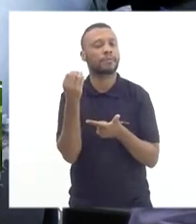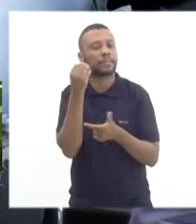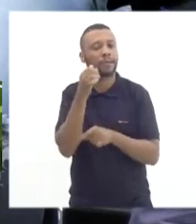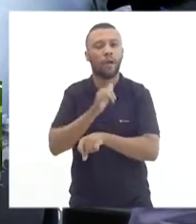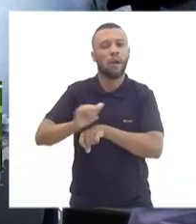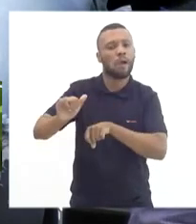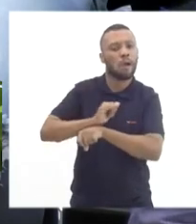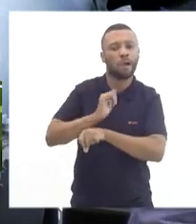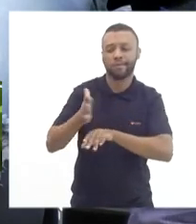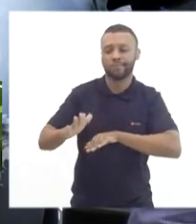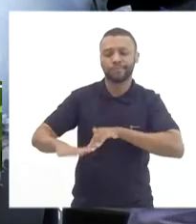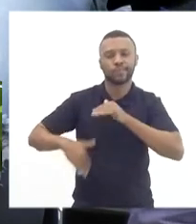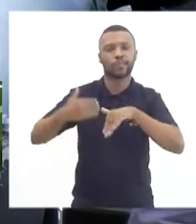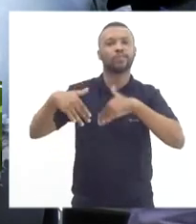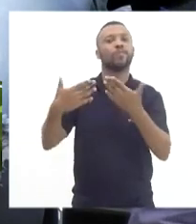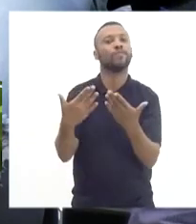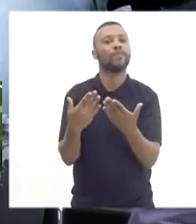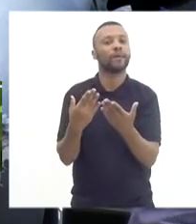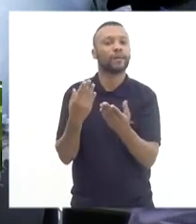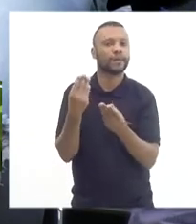desenvolver,